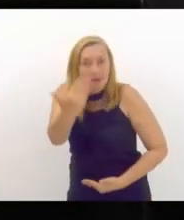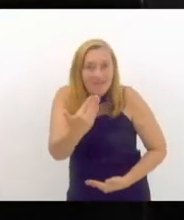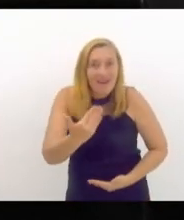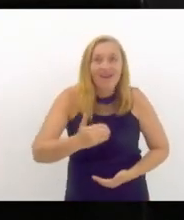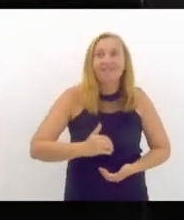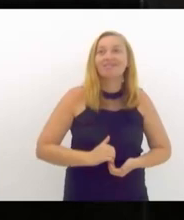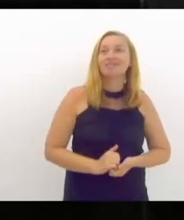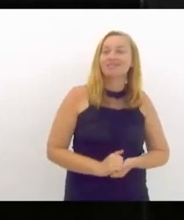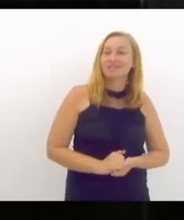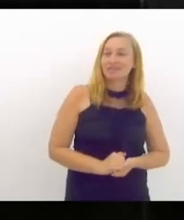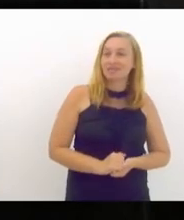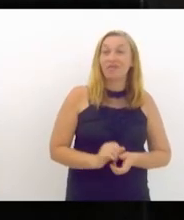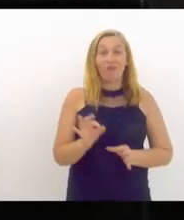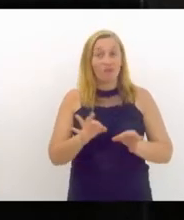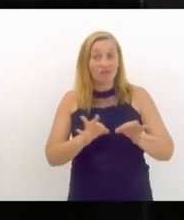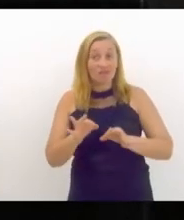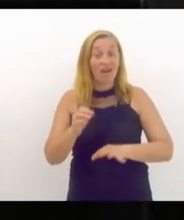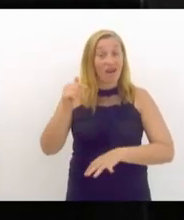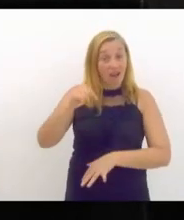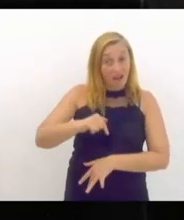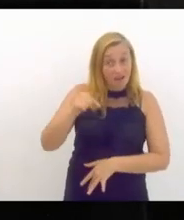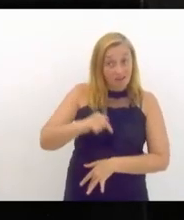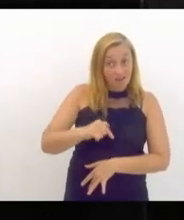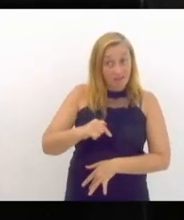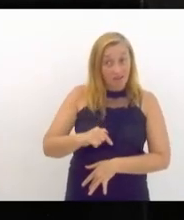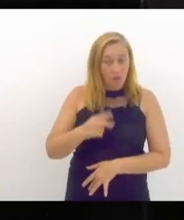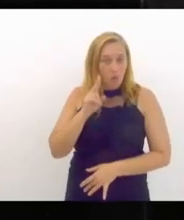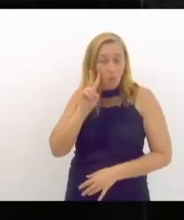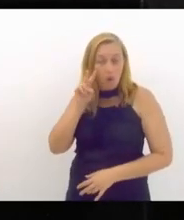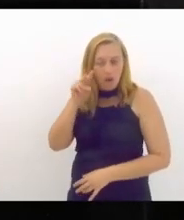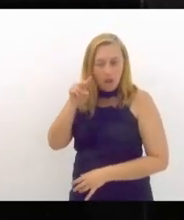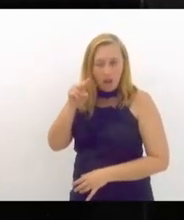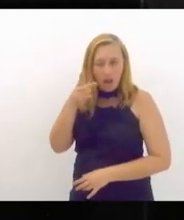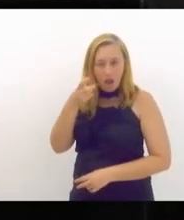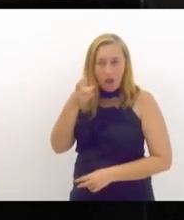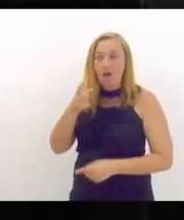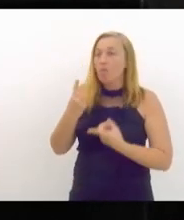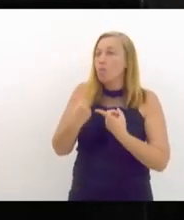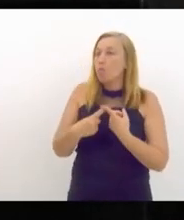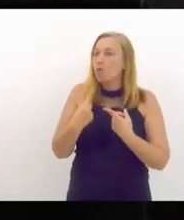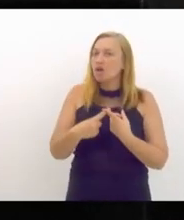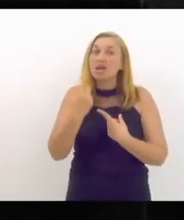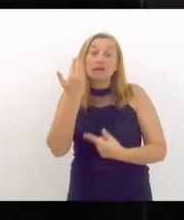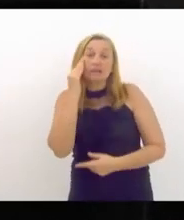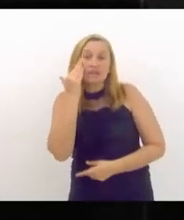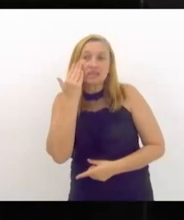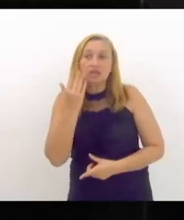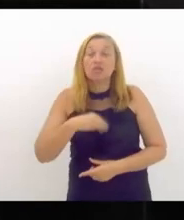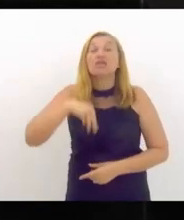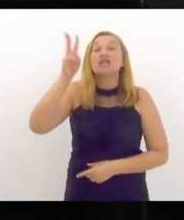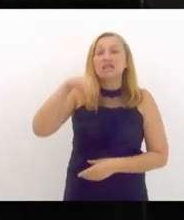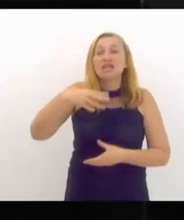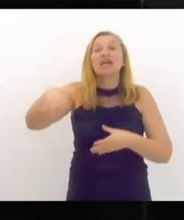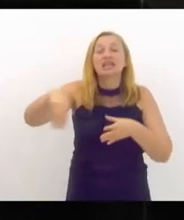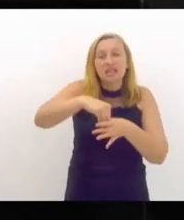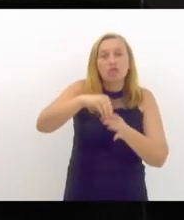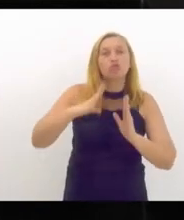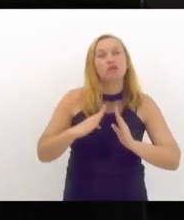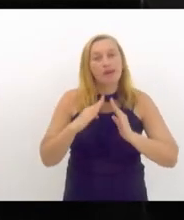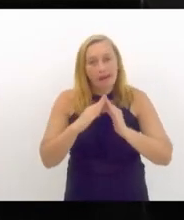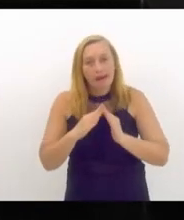por reorganizar aqui o olhar, porque a gente entende que quem está dentro de